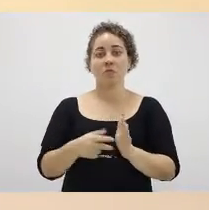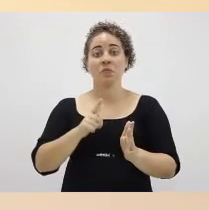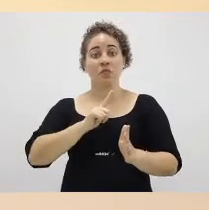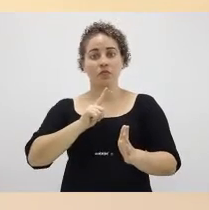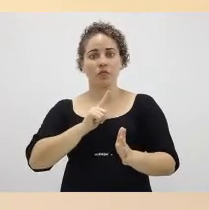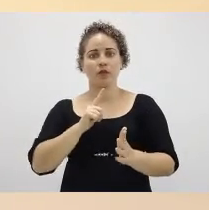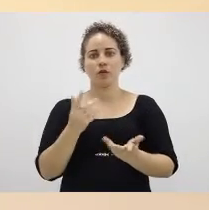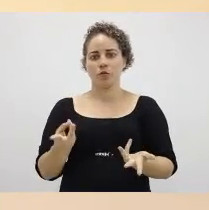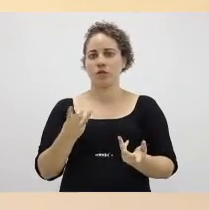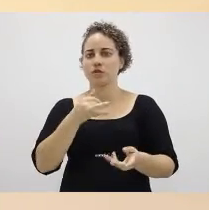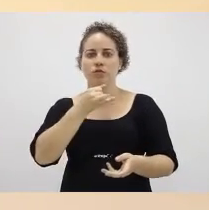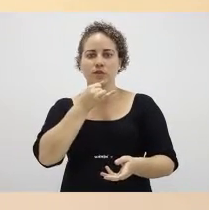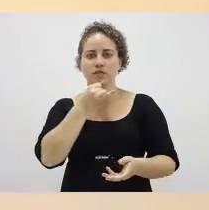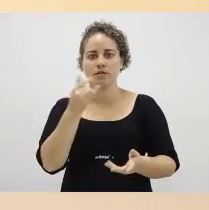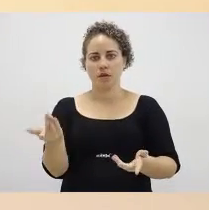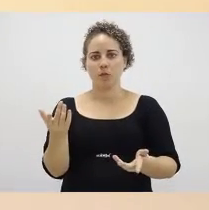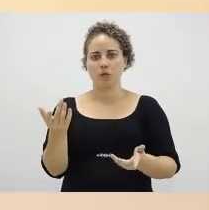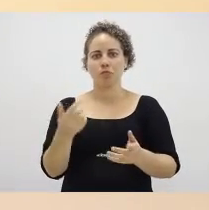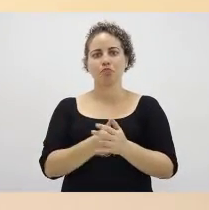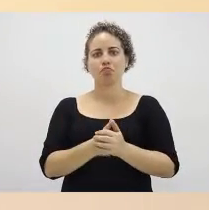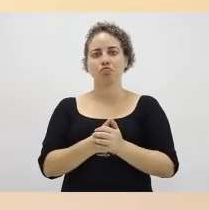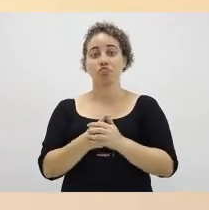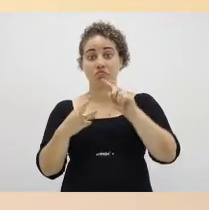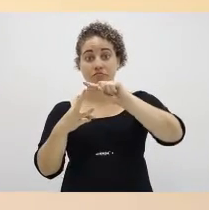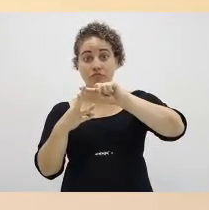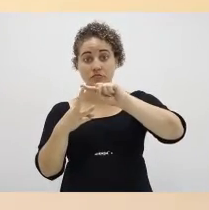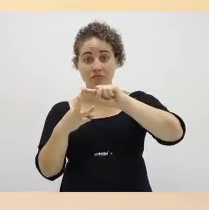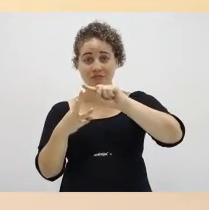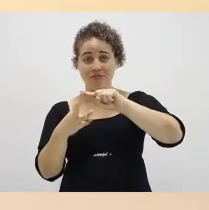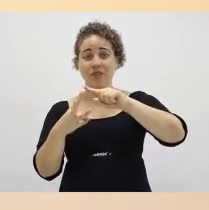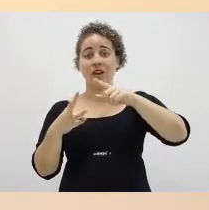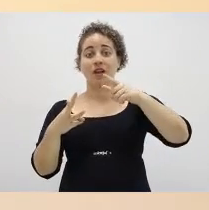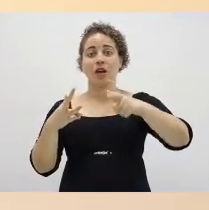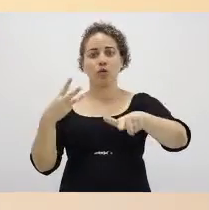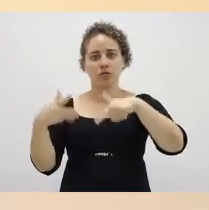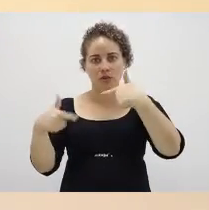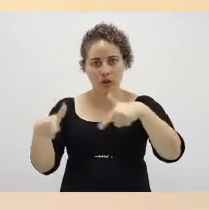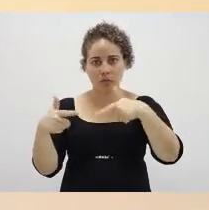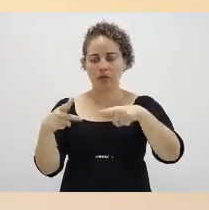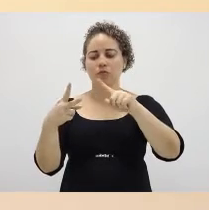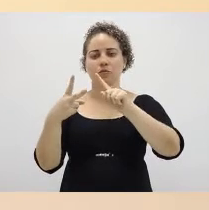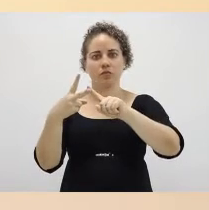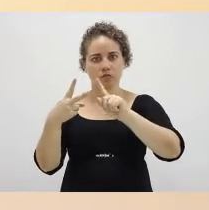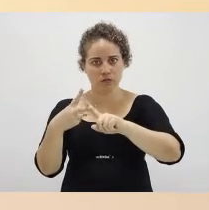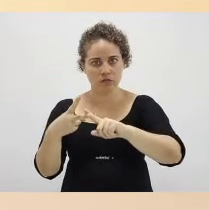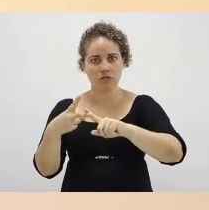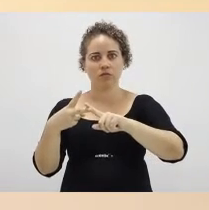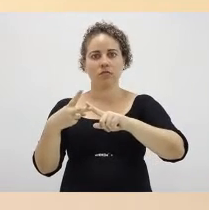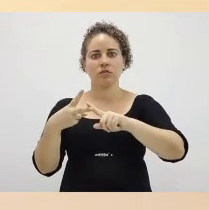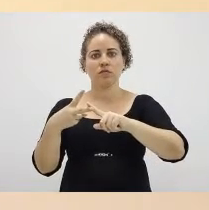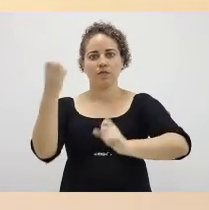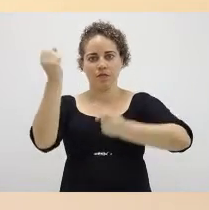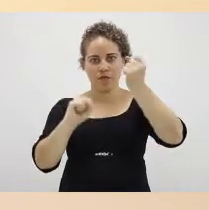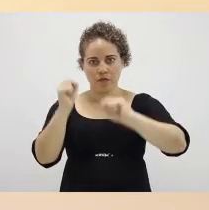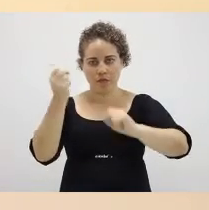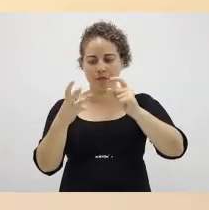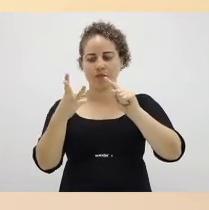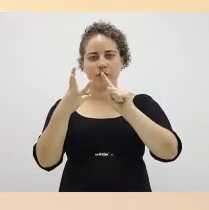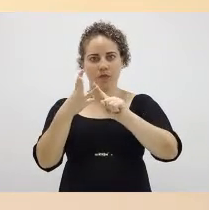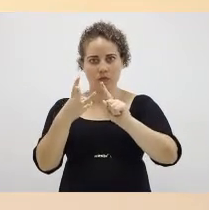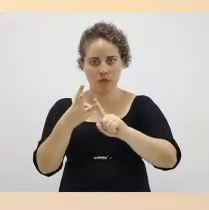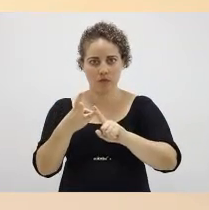um triângulo. Numa ponta eu tenho mão de obra, na outra eu tenho máquina e na outra